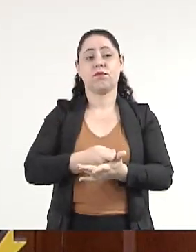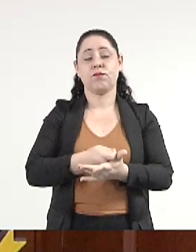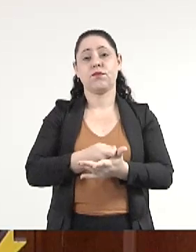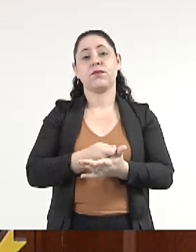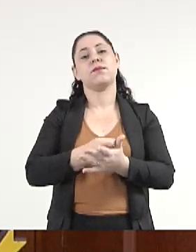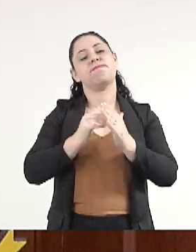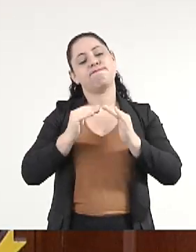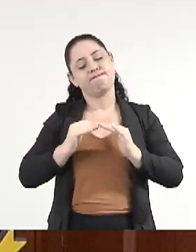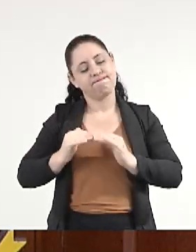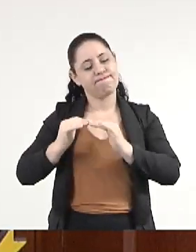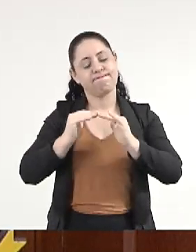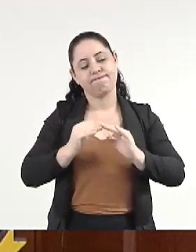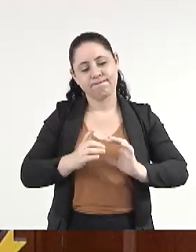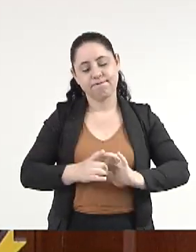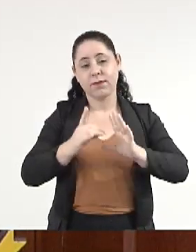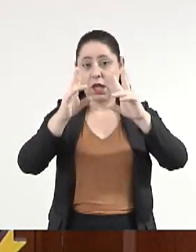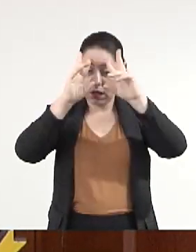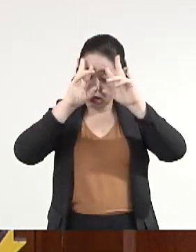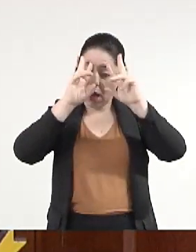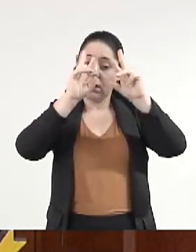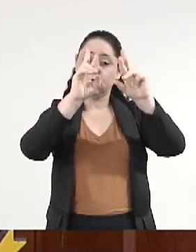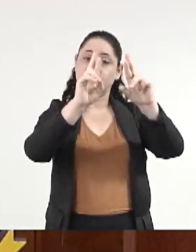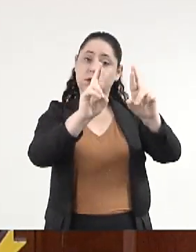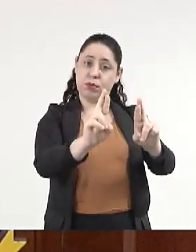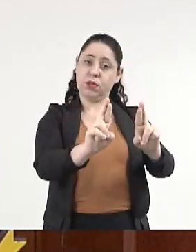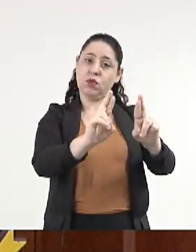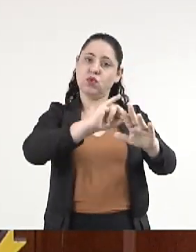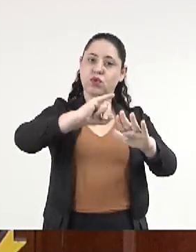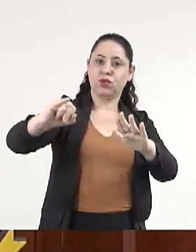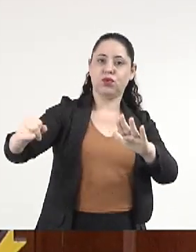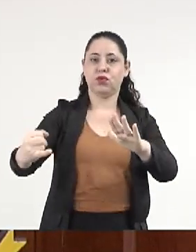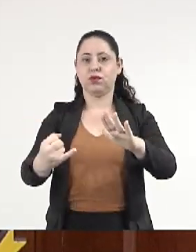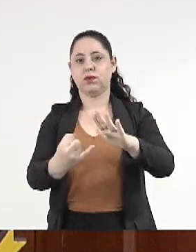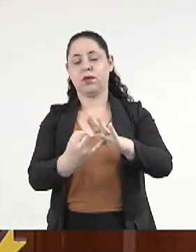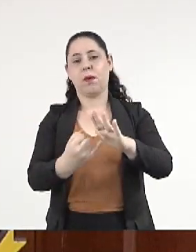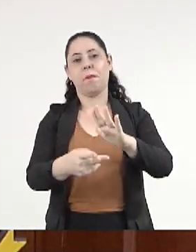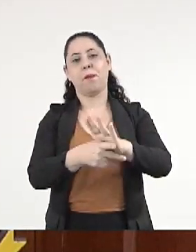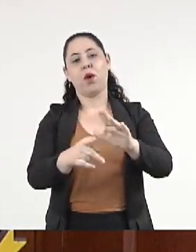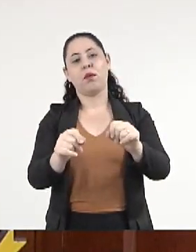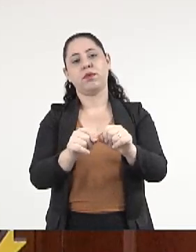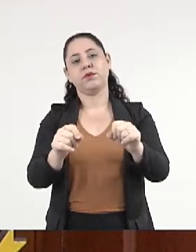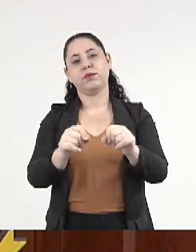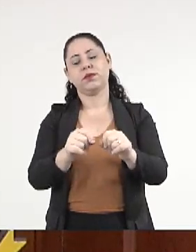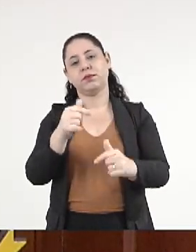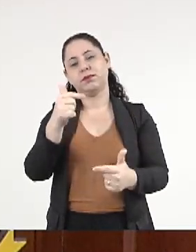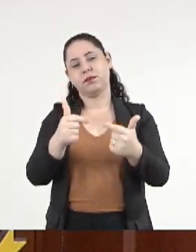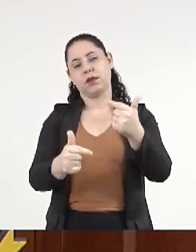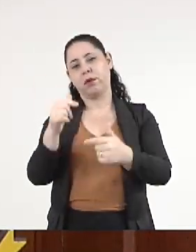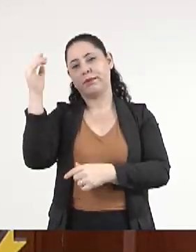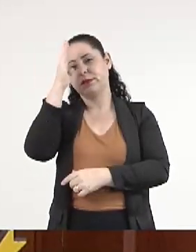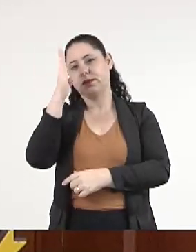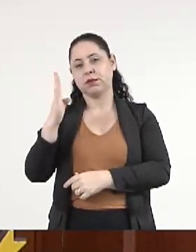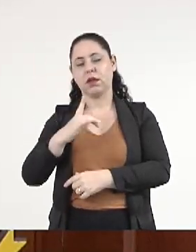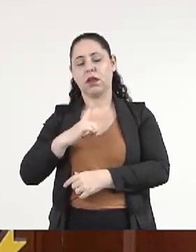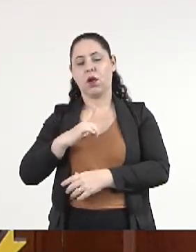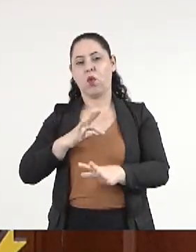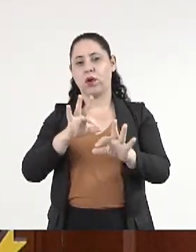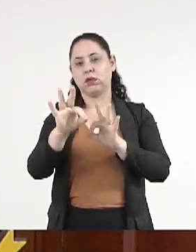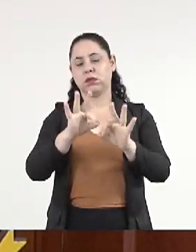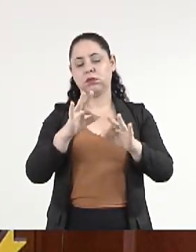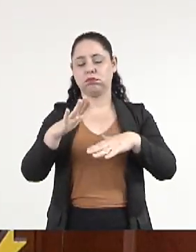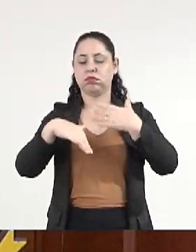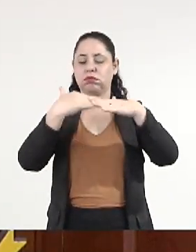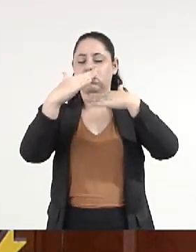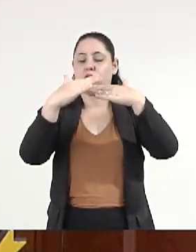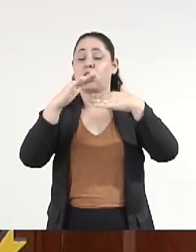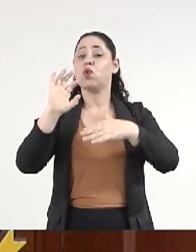a democracia e respeito às instituições que fazem o Brasil ter ordem e progresso. Então, o que